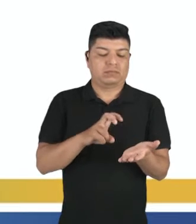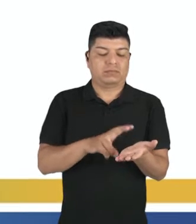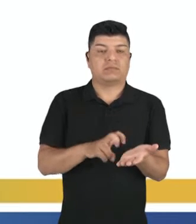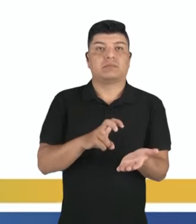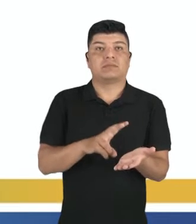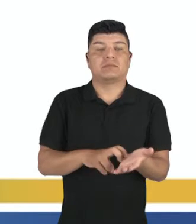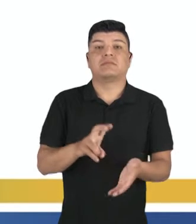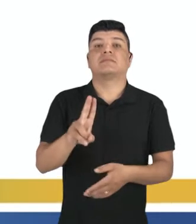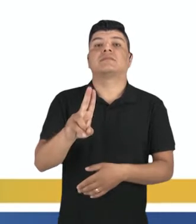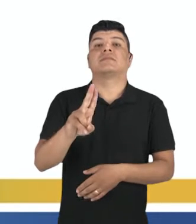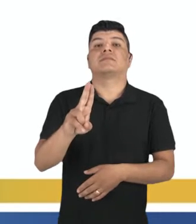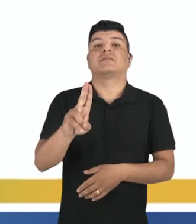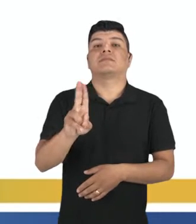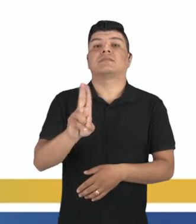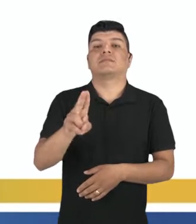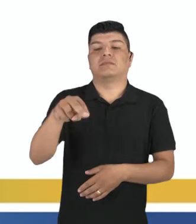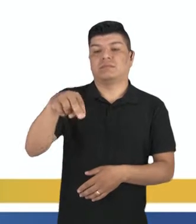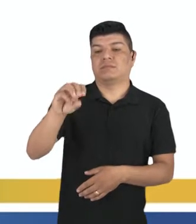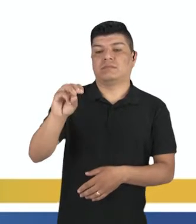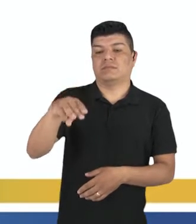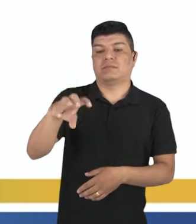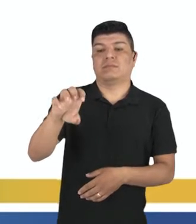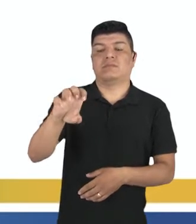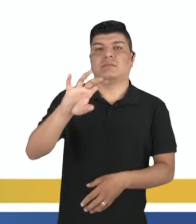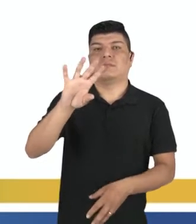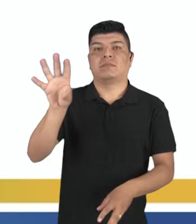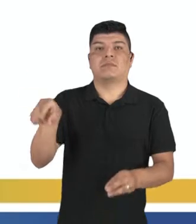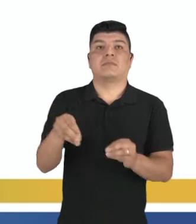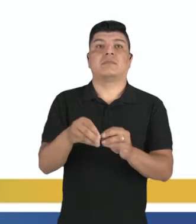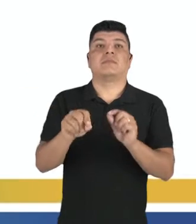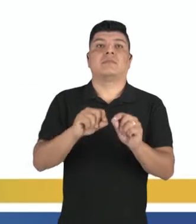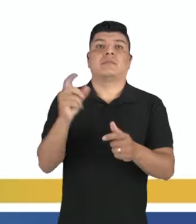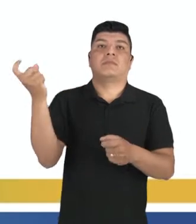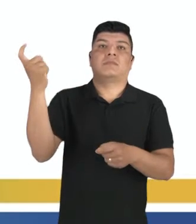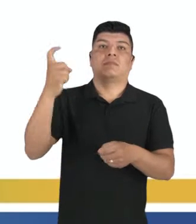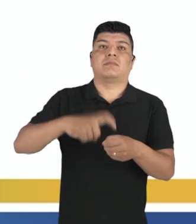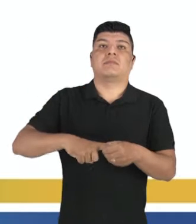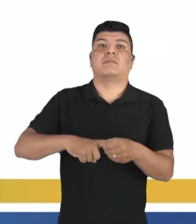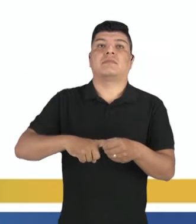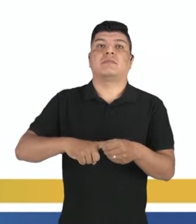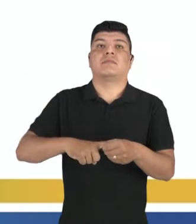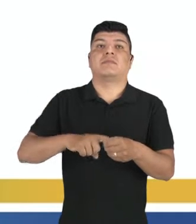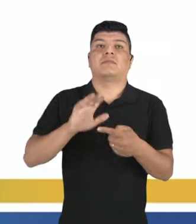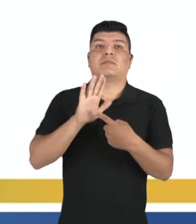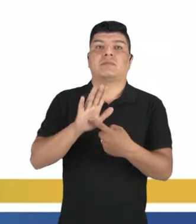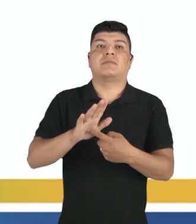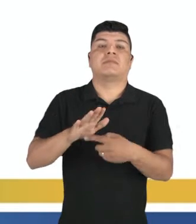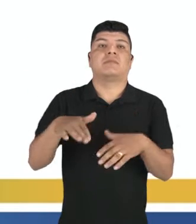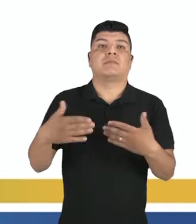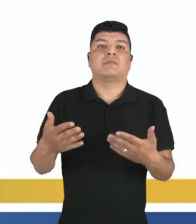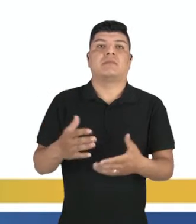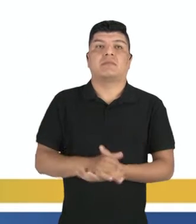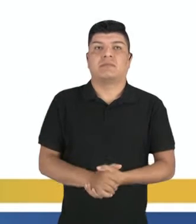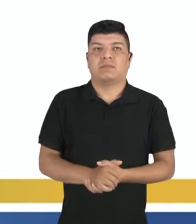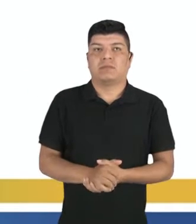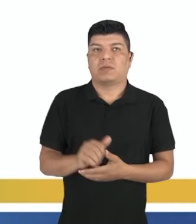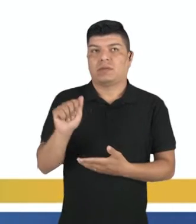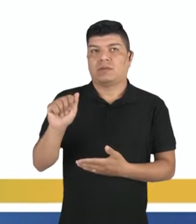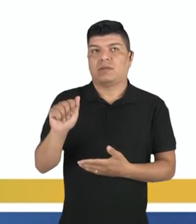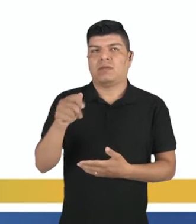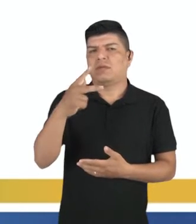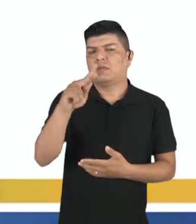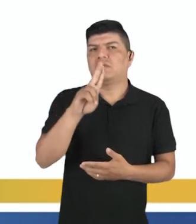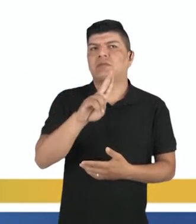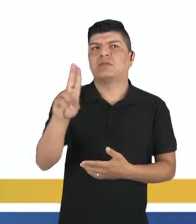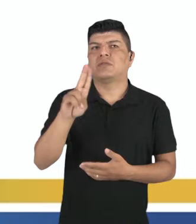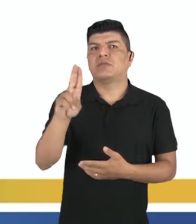vocábulo nome é retomado pelo pronome destacado em A. Seu nome